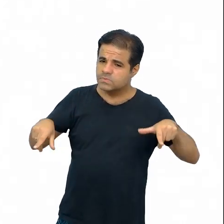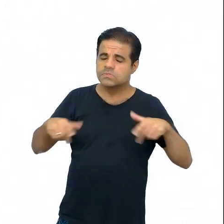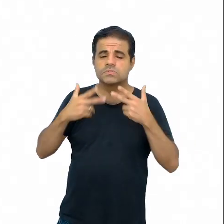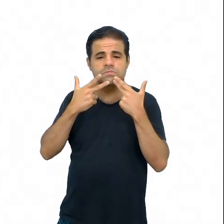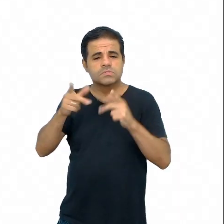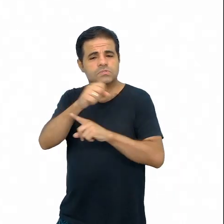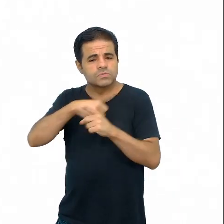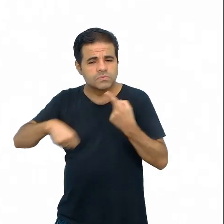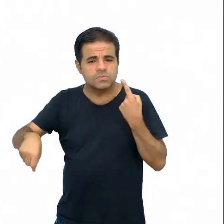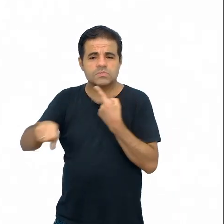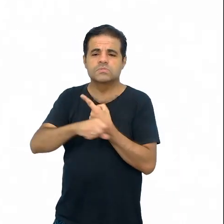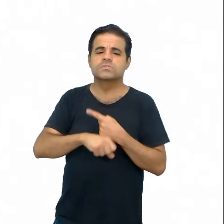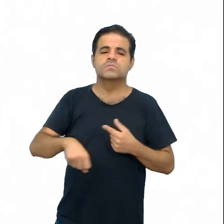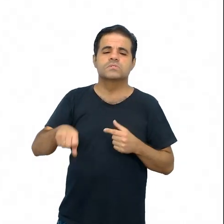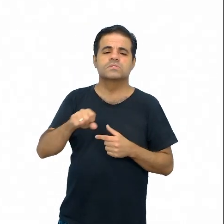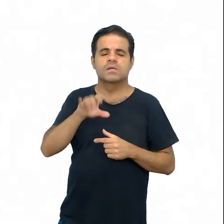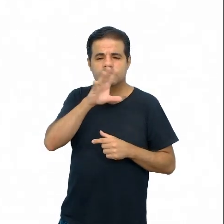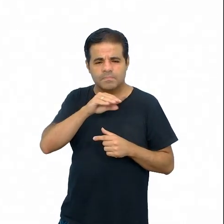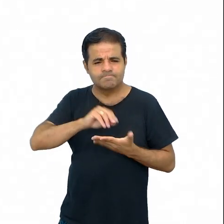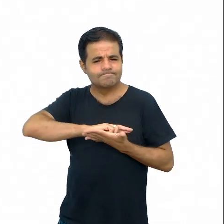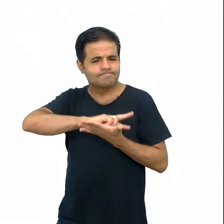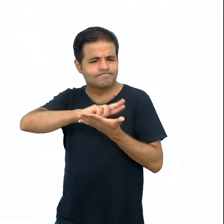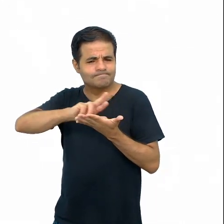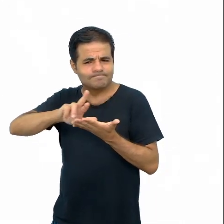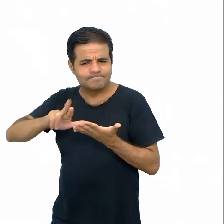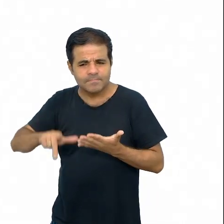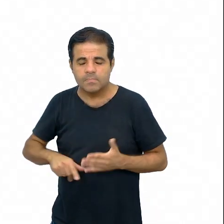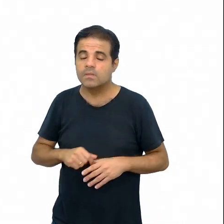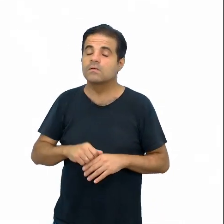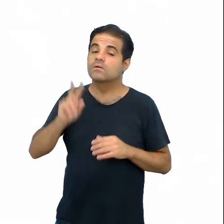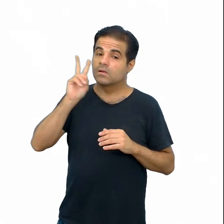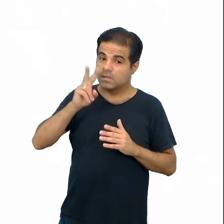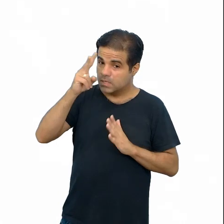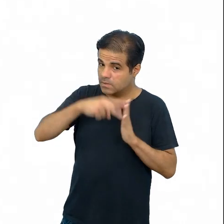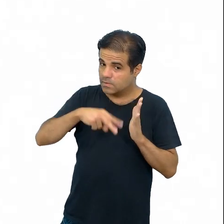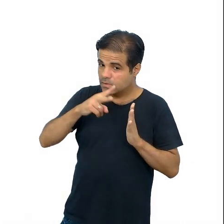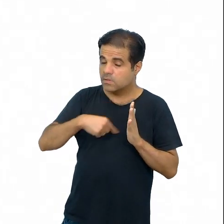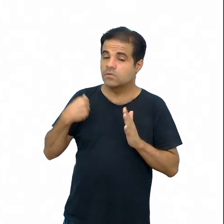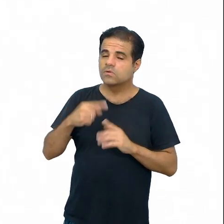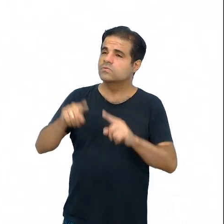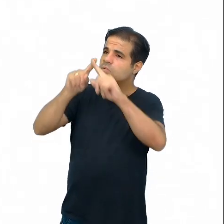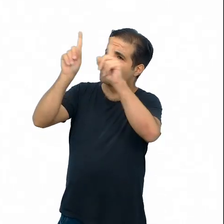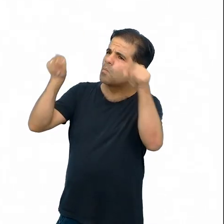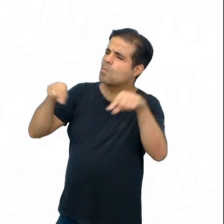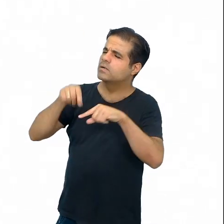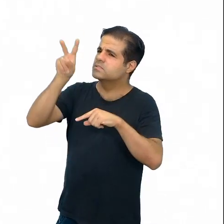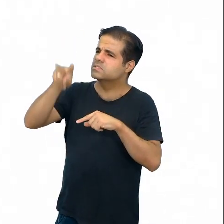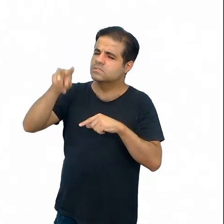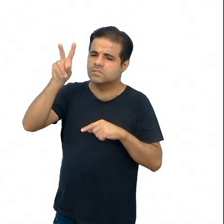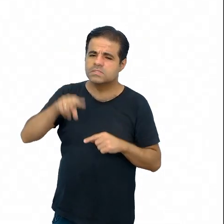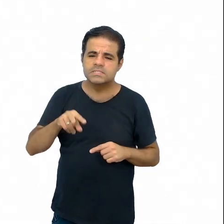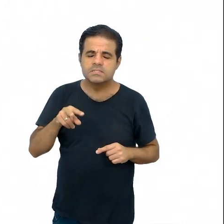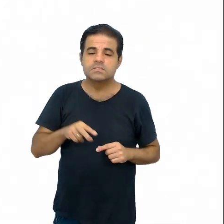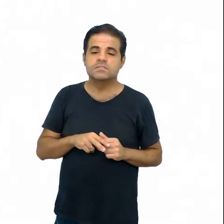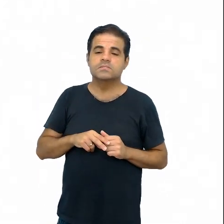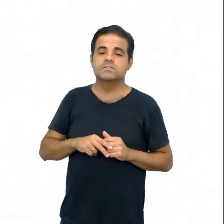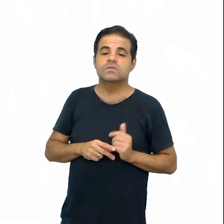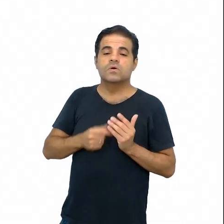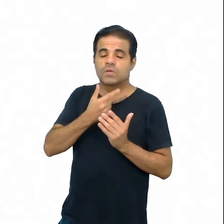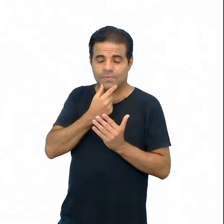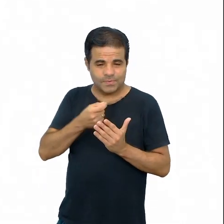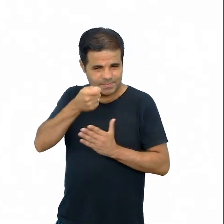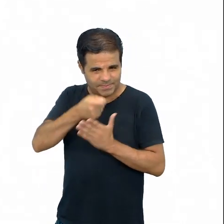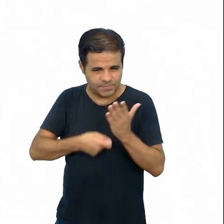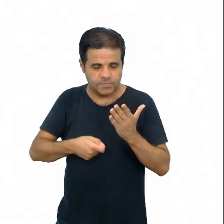Estilísticas, sociais, dialetais, entre outras. Então, lendo aqui o nosso quadro, segundo o